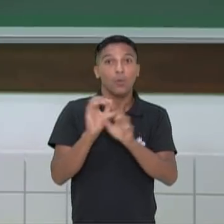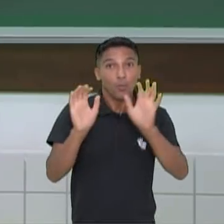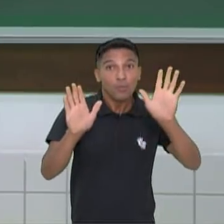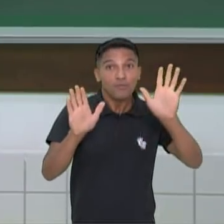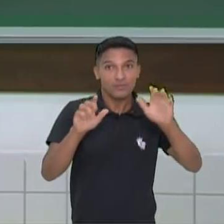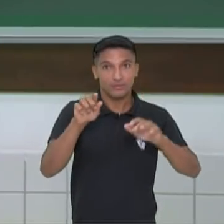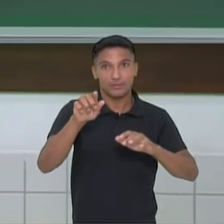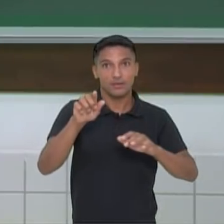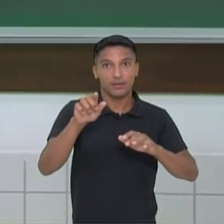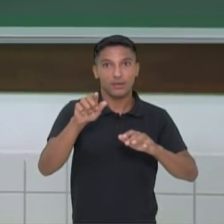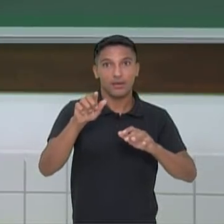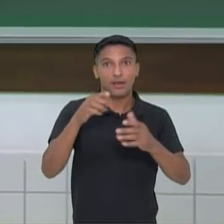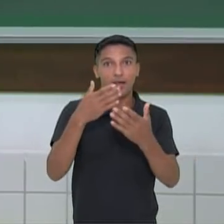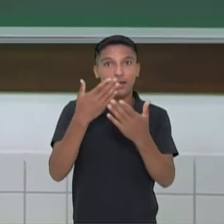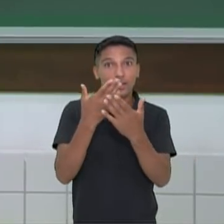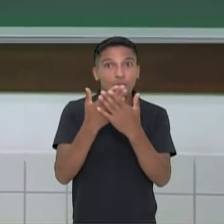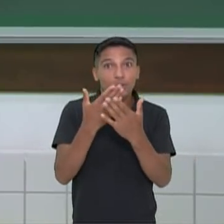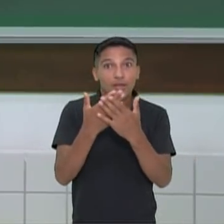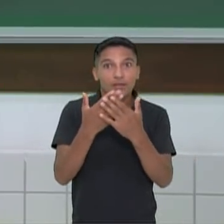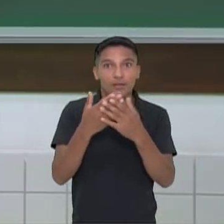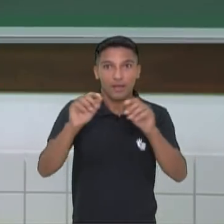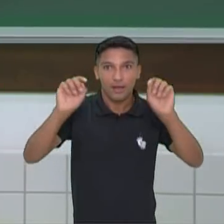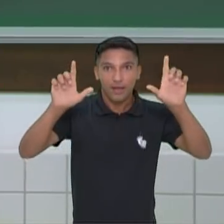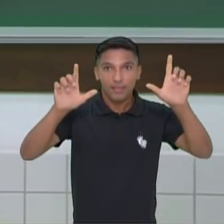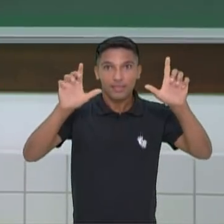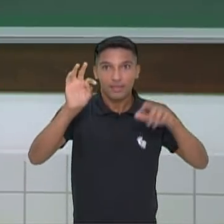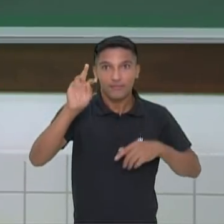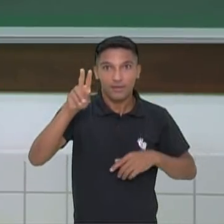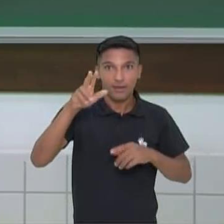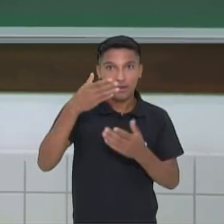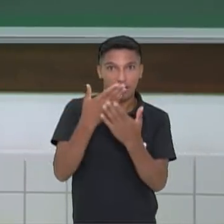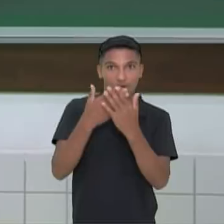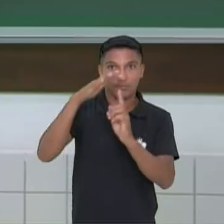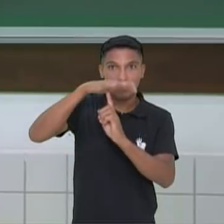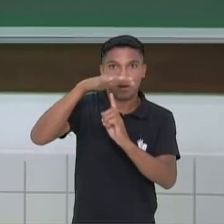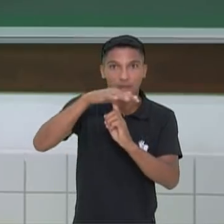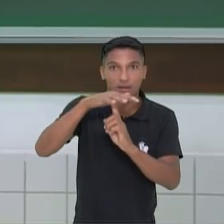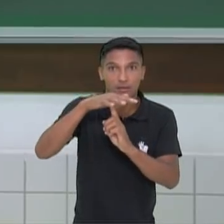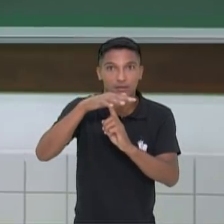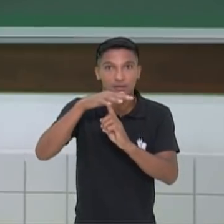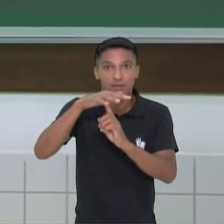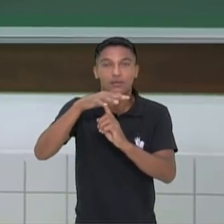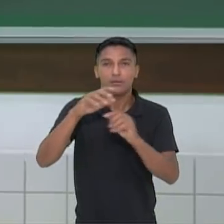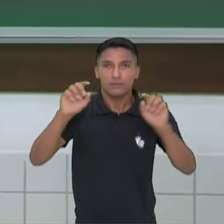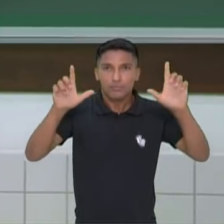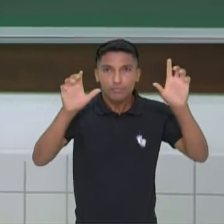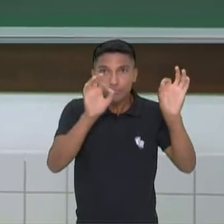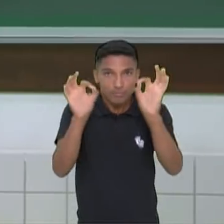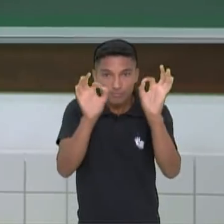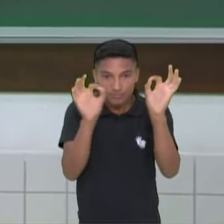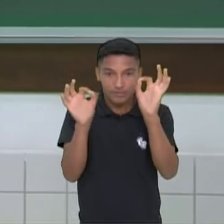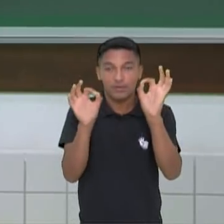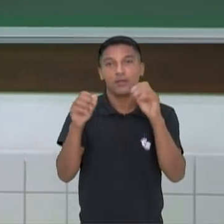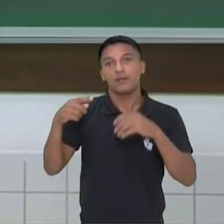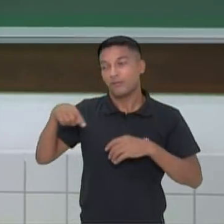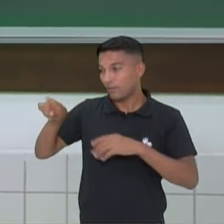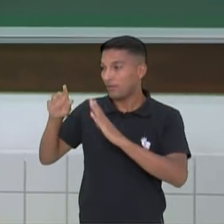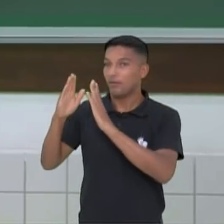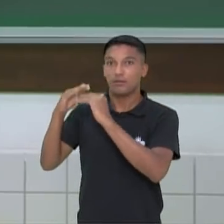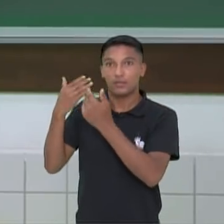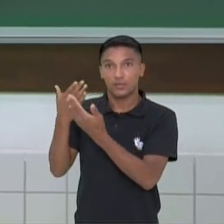assistindo às aulas somente pela TV e não tem acesso à internet, entre em contato com a sua escola e